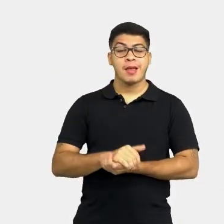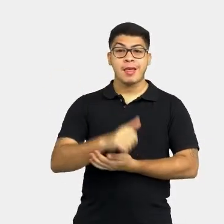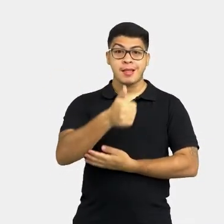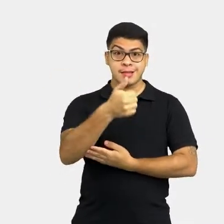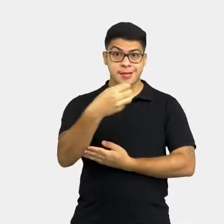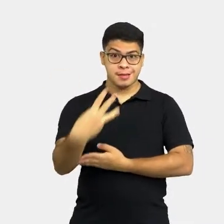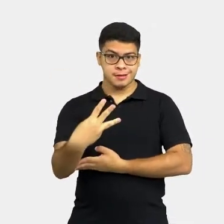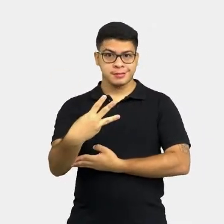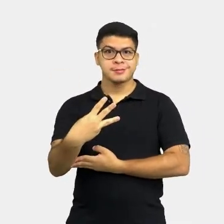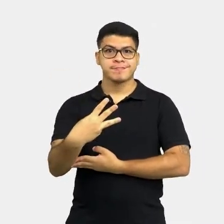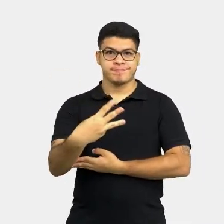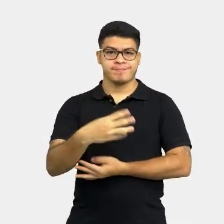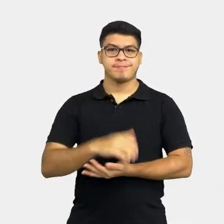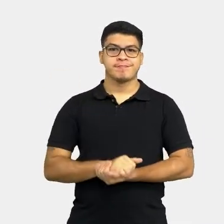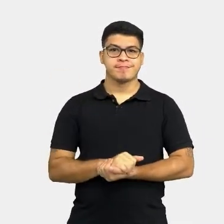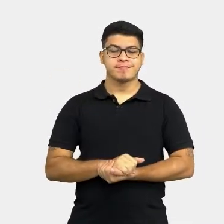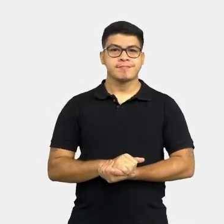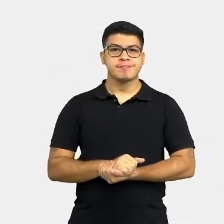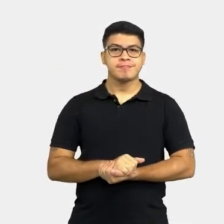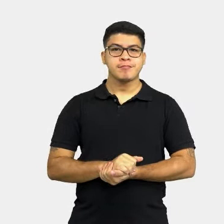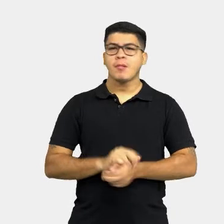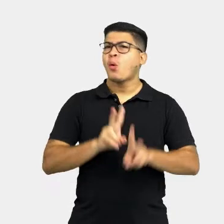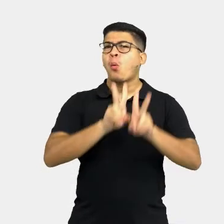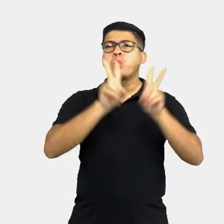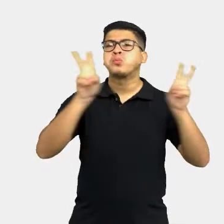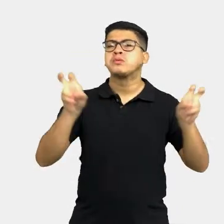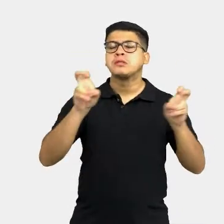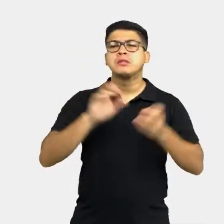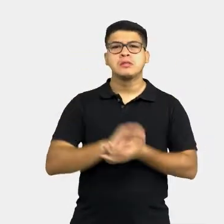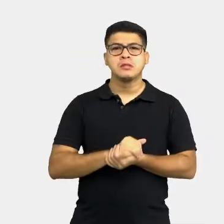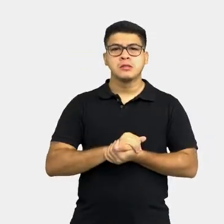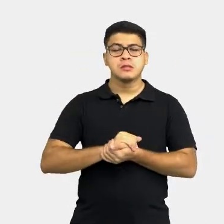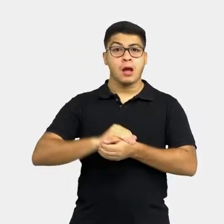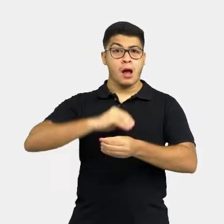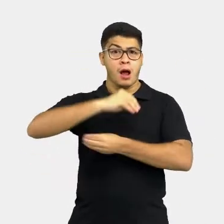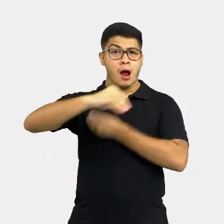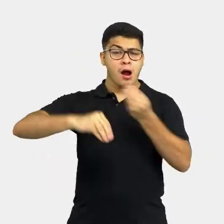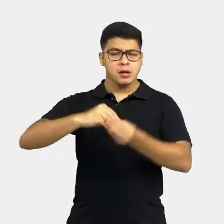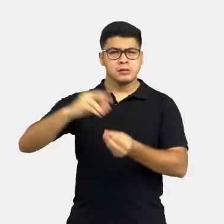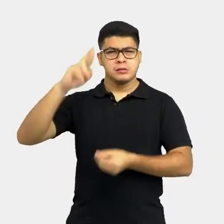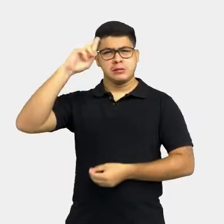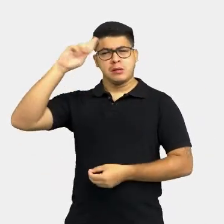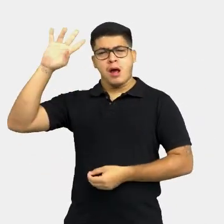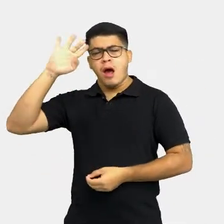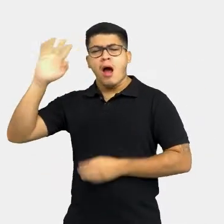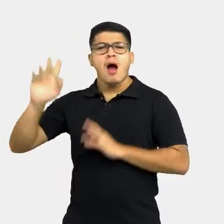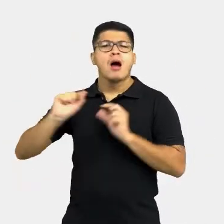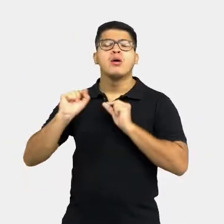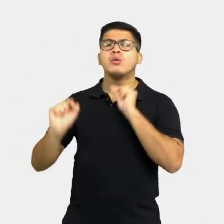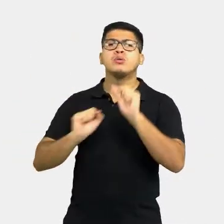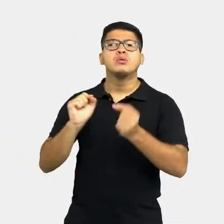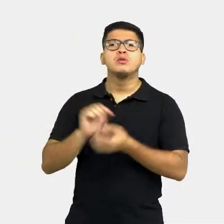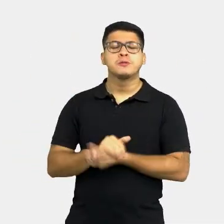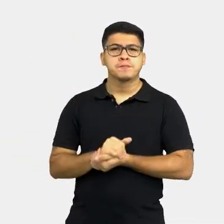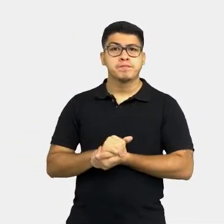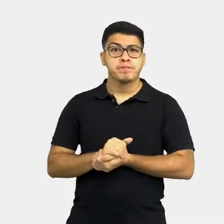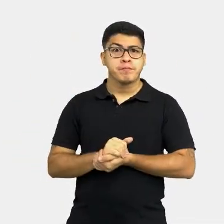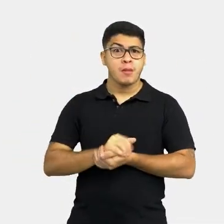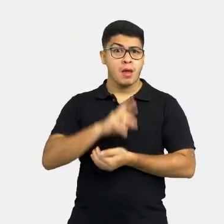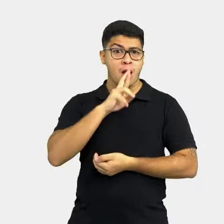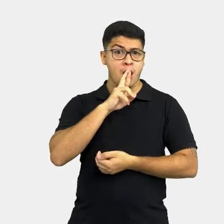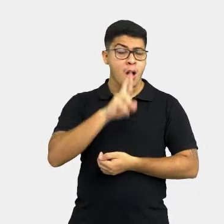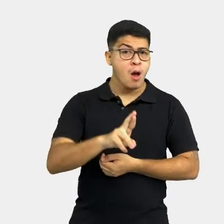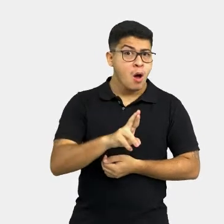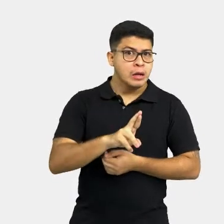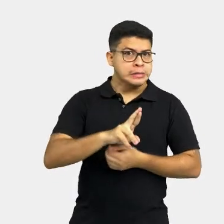número 13, olha só. Sobre a crise da razão, é incorreto afirmar que, olha